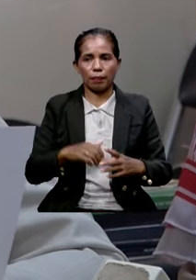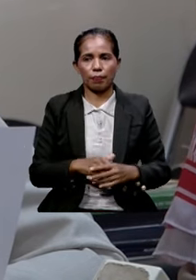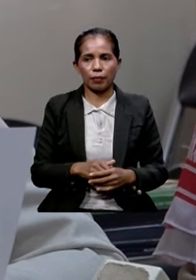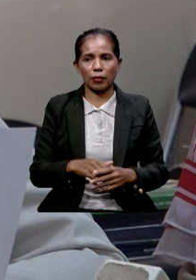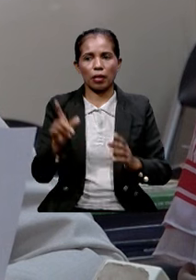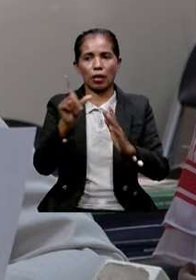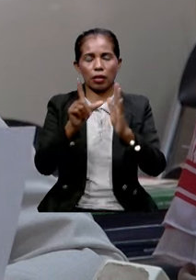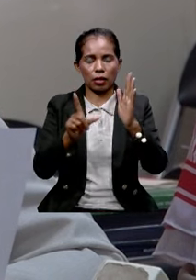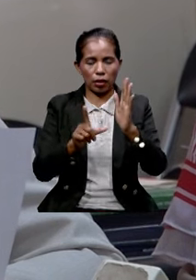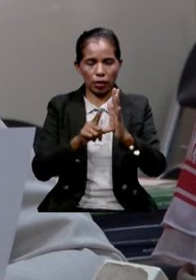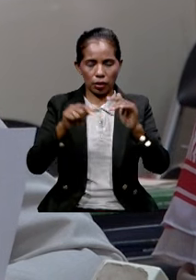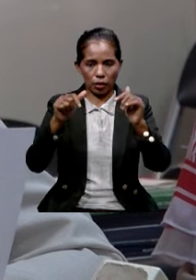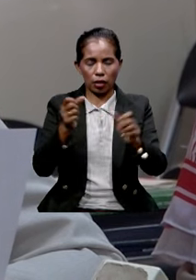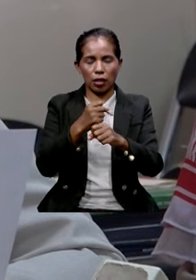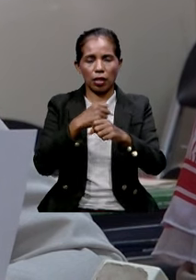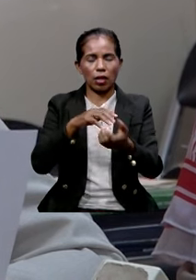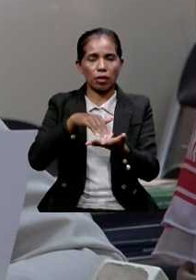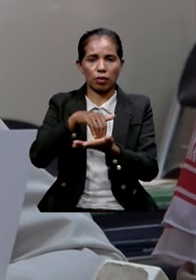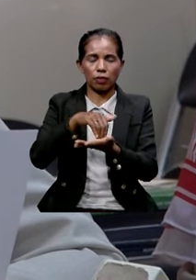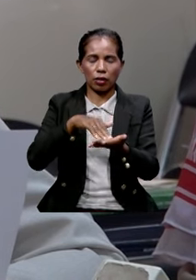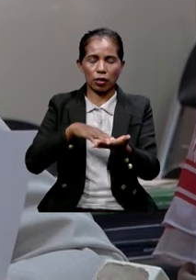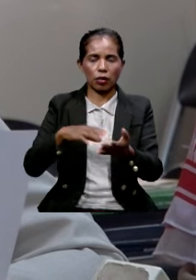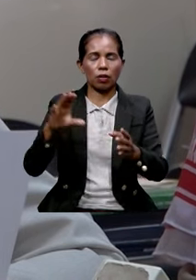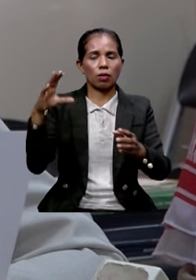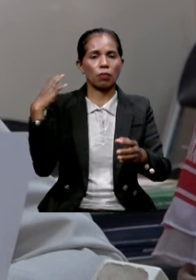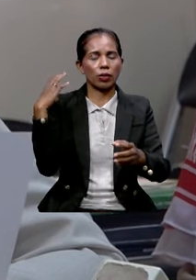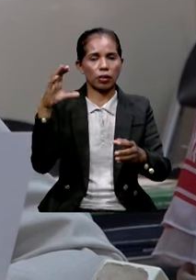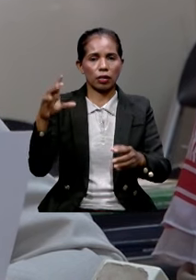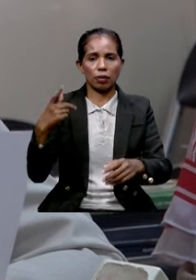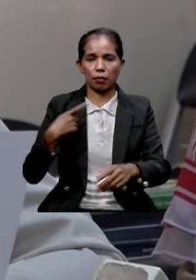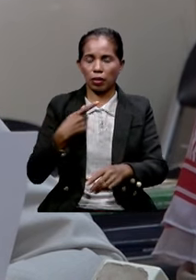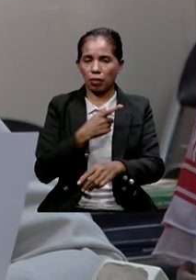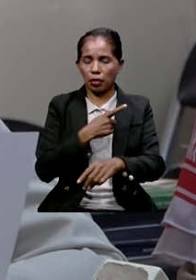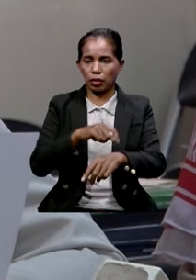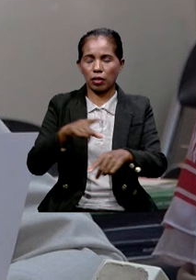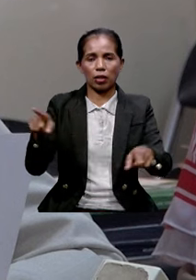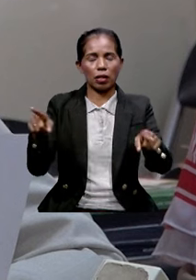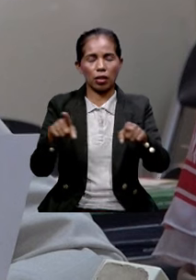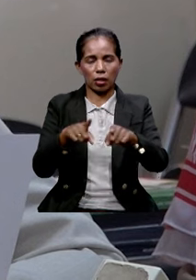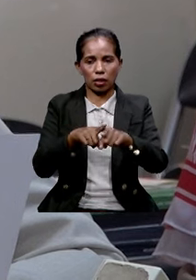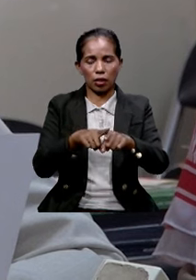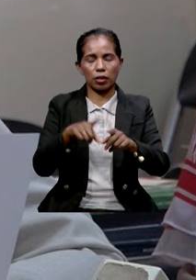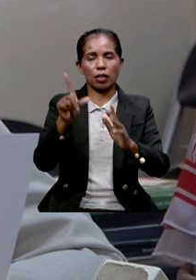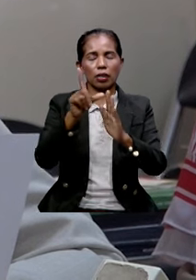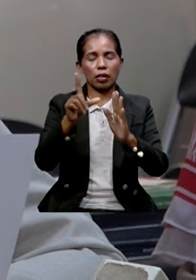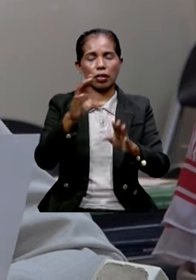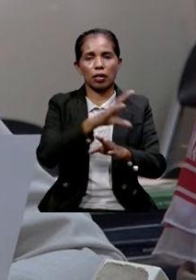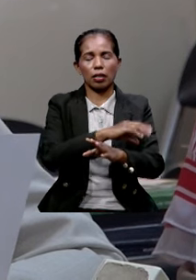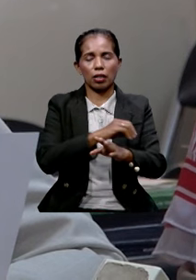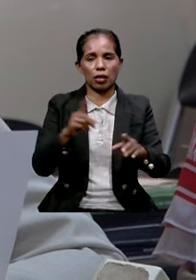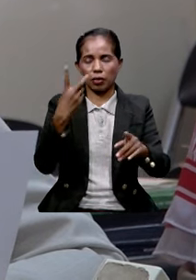Lei idaneemos, halo fraco competências Parlamento Nacional nudar órgão soberano atu